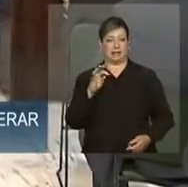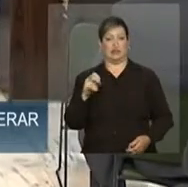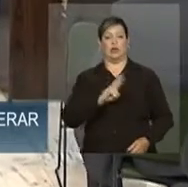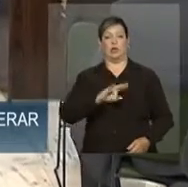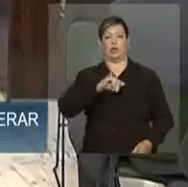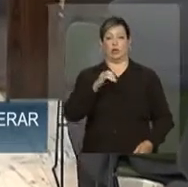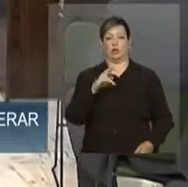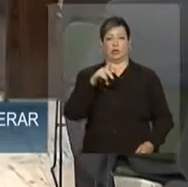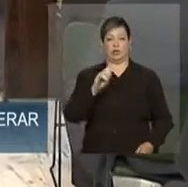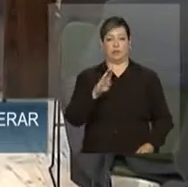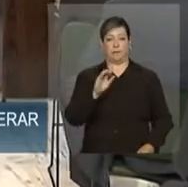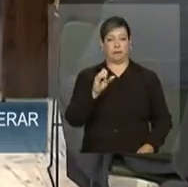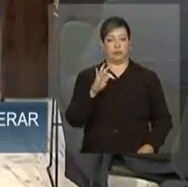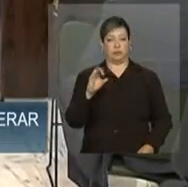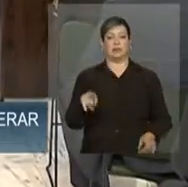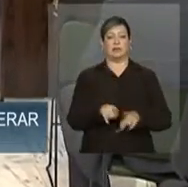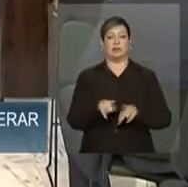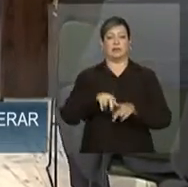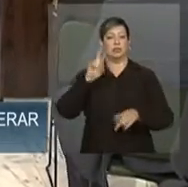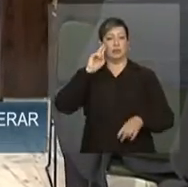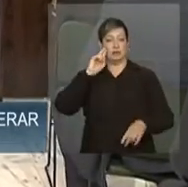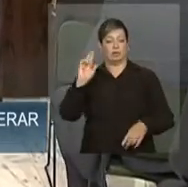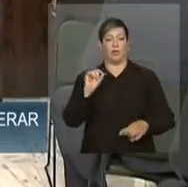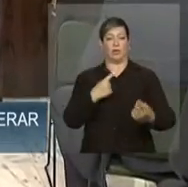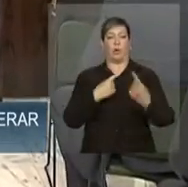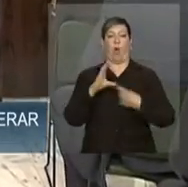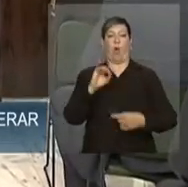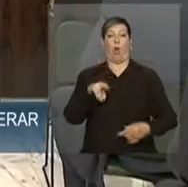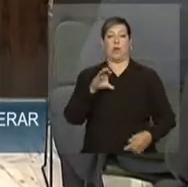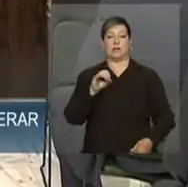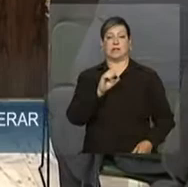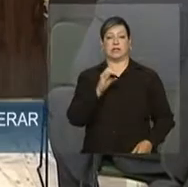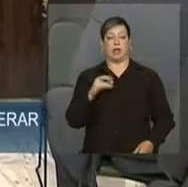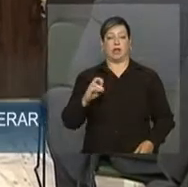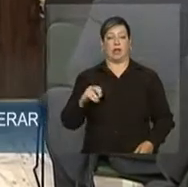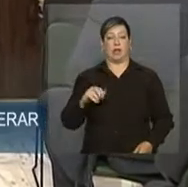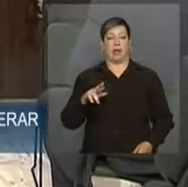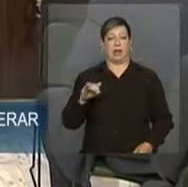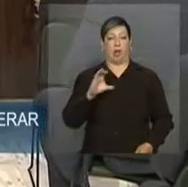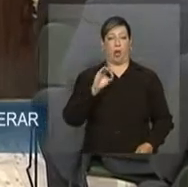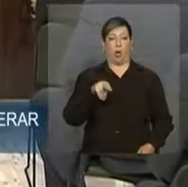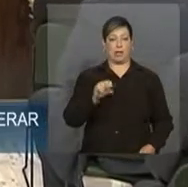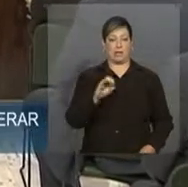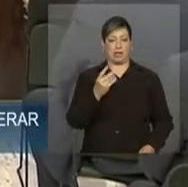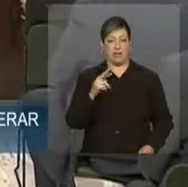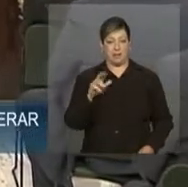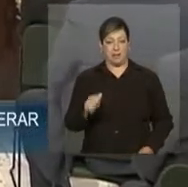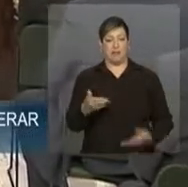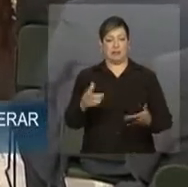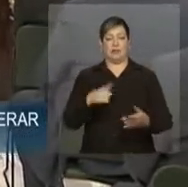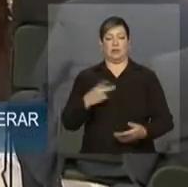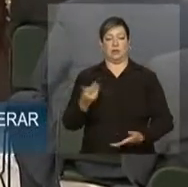o diretor-presidente da Concessionária das Rodovias Centrais do Brasil, Consebra, Odenir José Sanches.